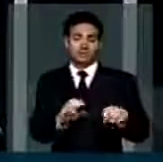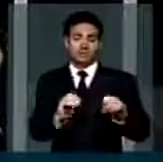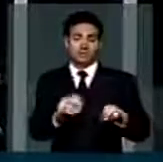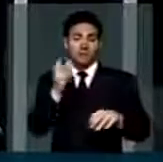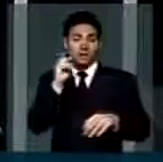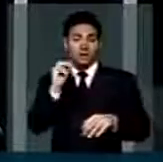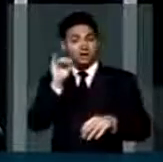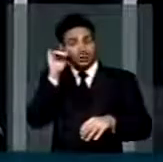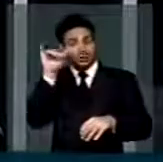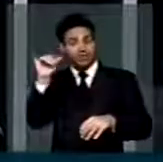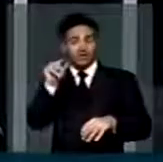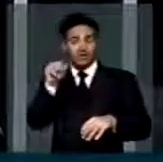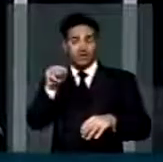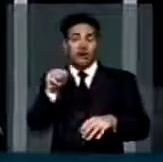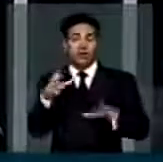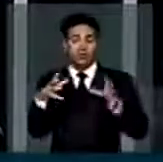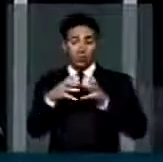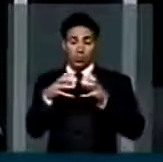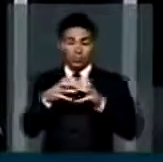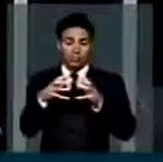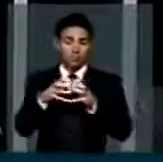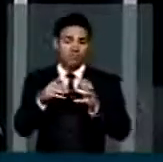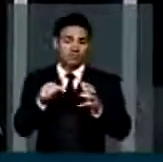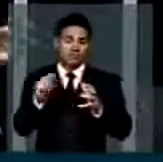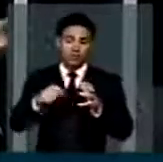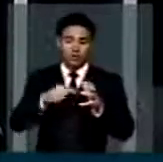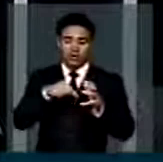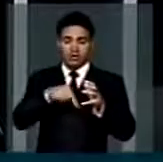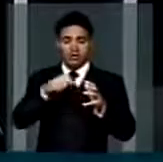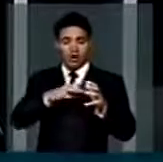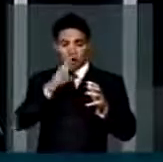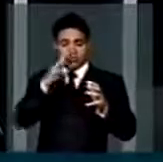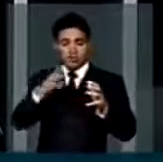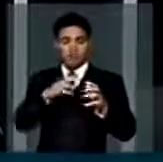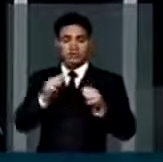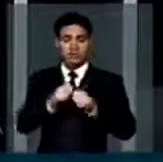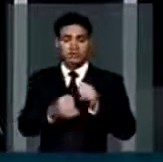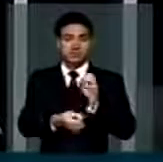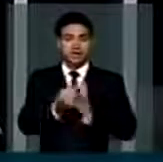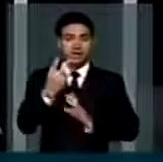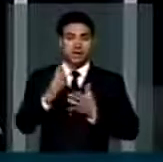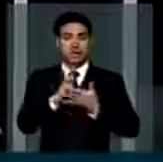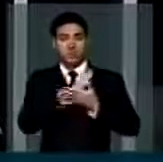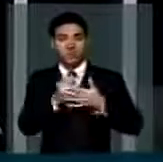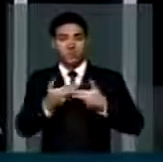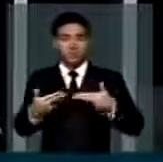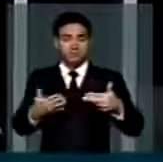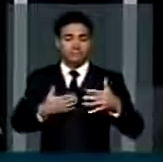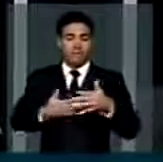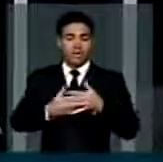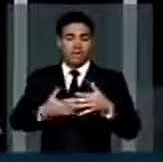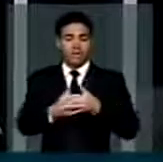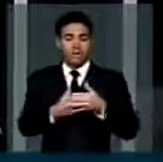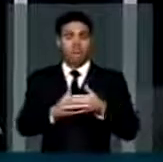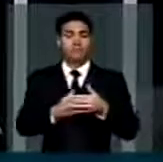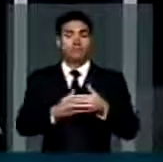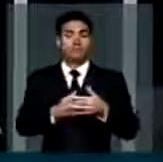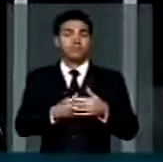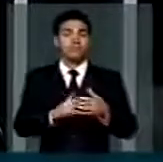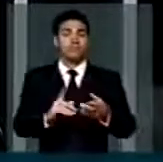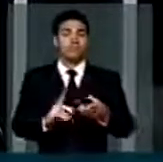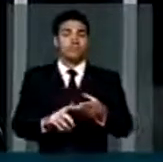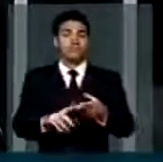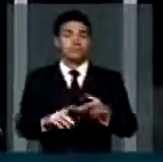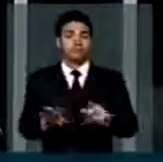evitar que a corporação possa ser acusada de manipular e criar uma cláusula de barreira. E além de